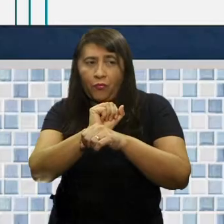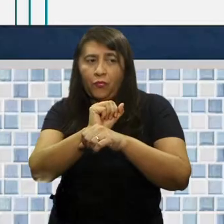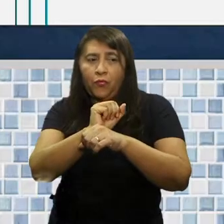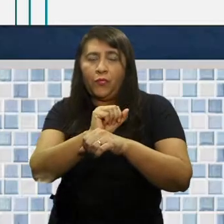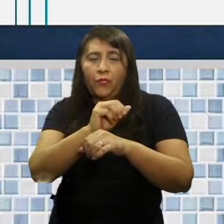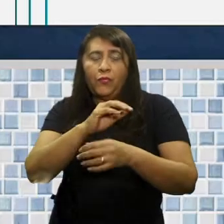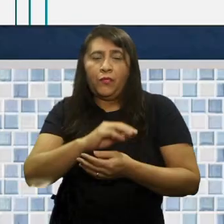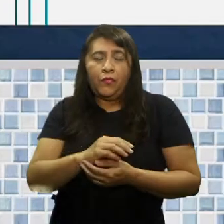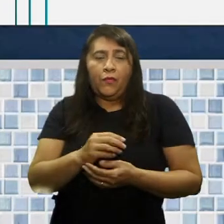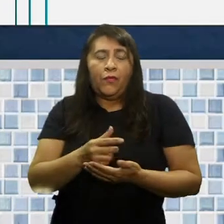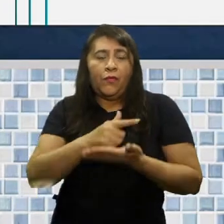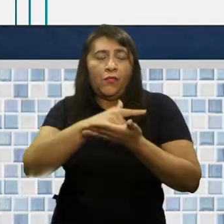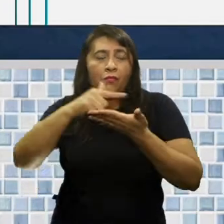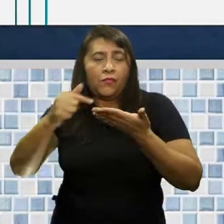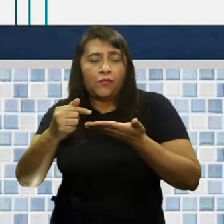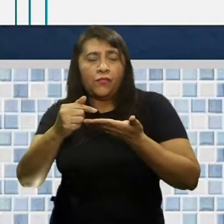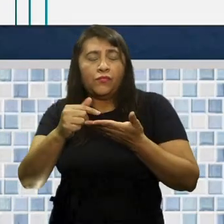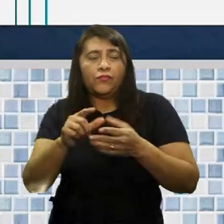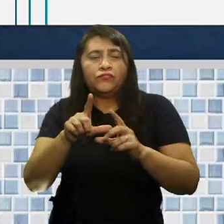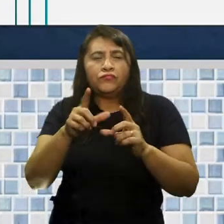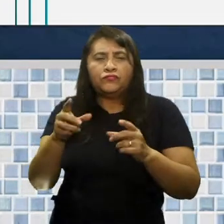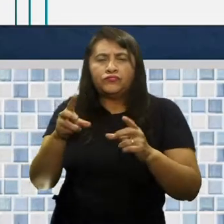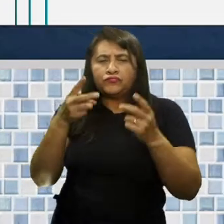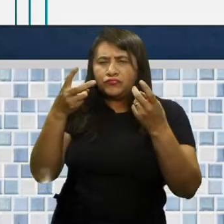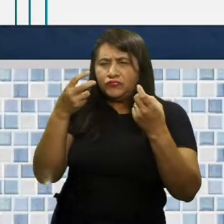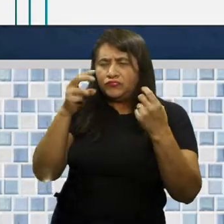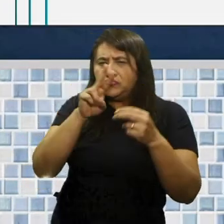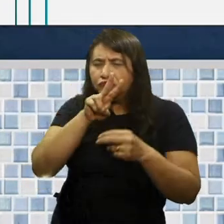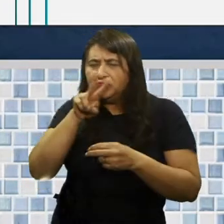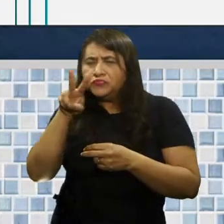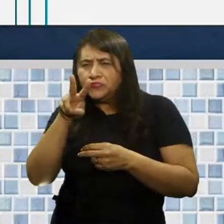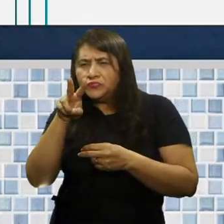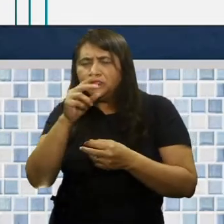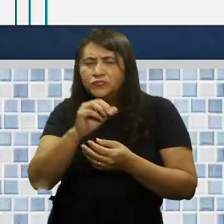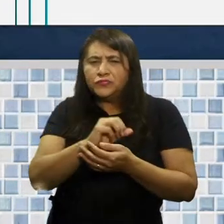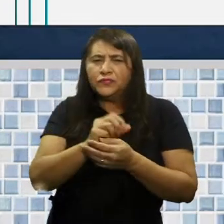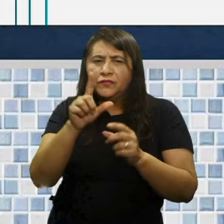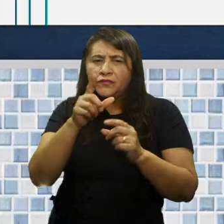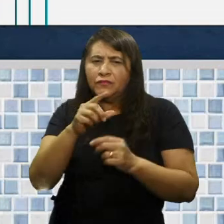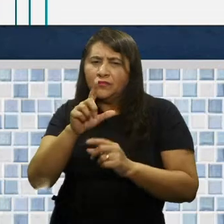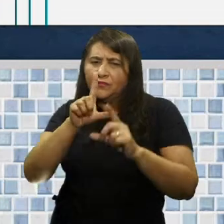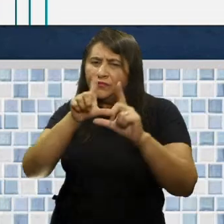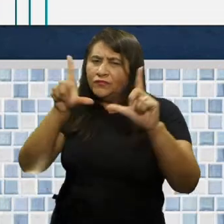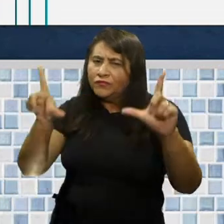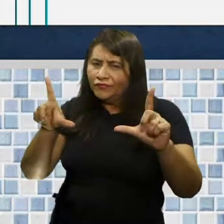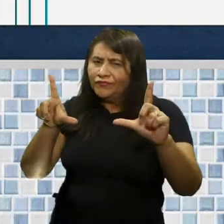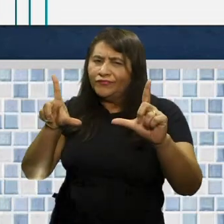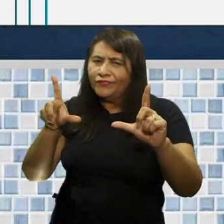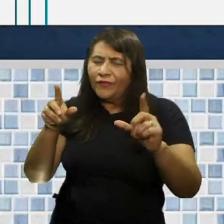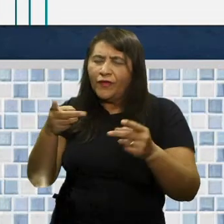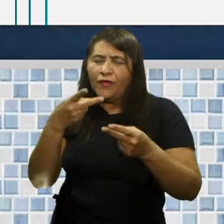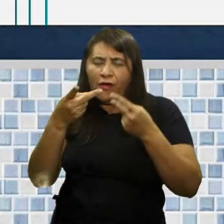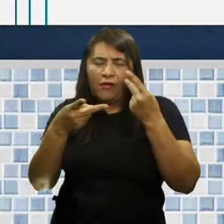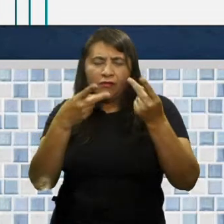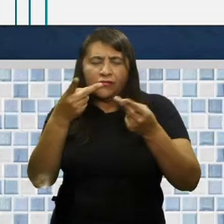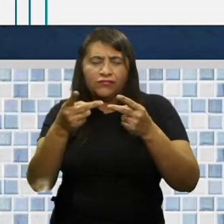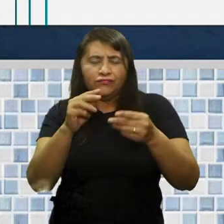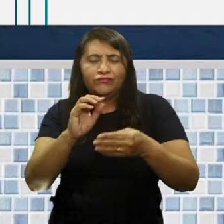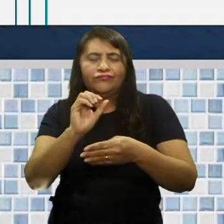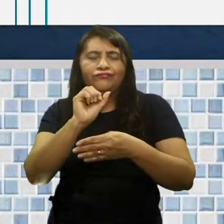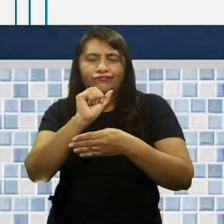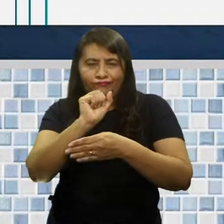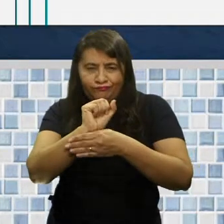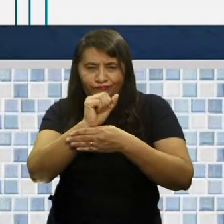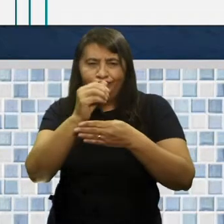jornais, principalmente se você assistiu algum CNN, The Guardian, e aí eles falam muito essa história de lockdown.